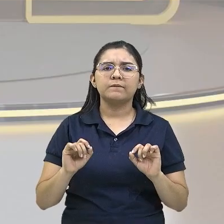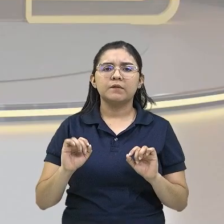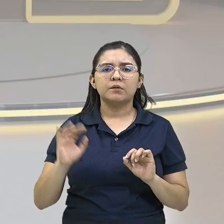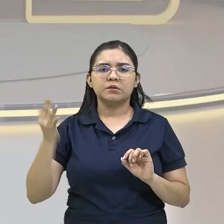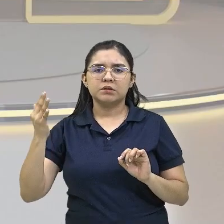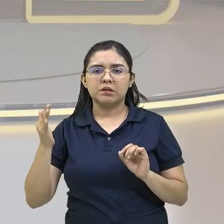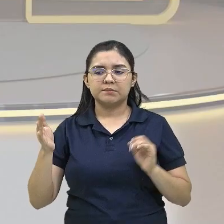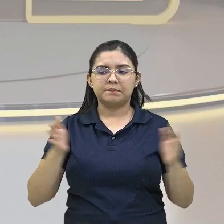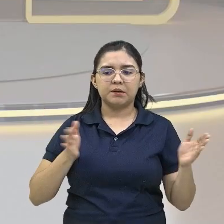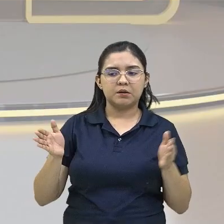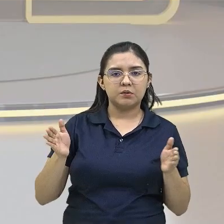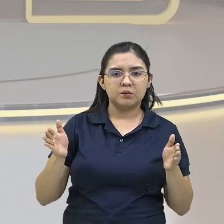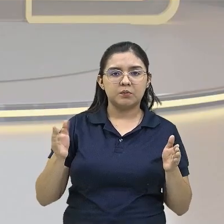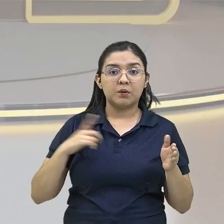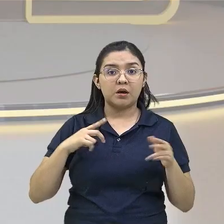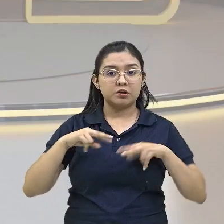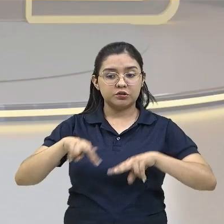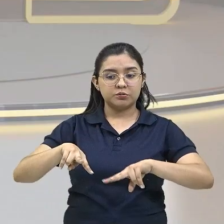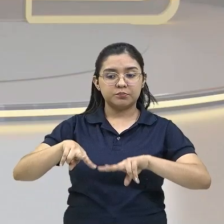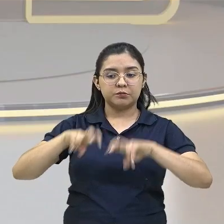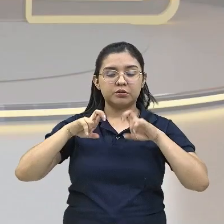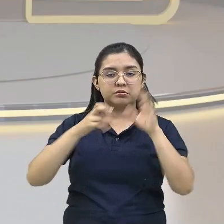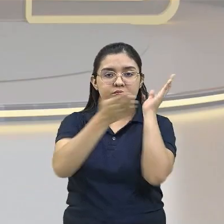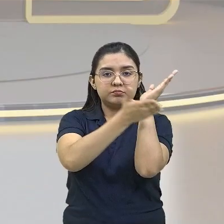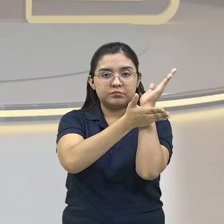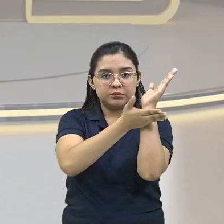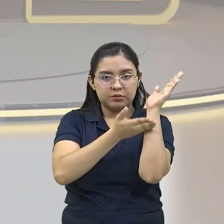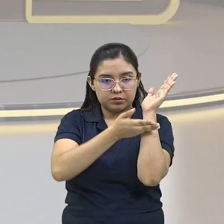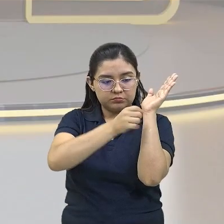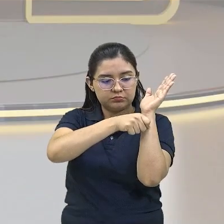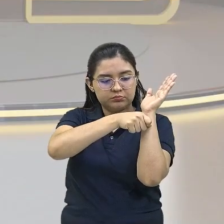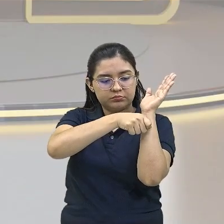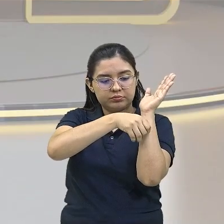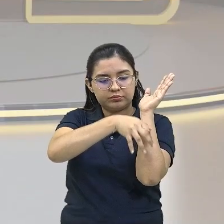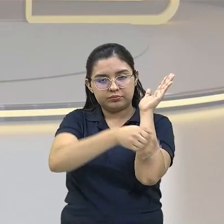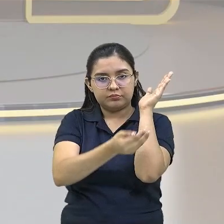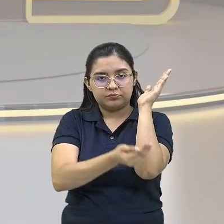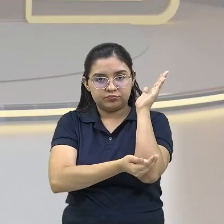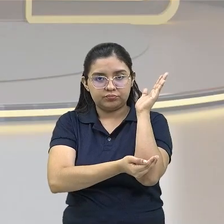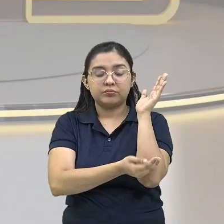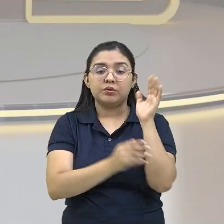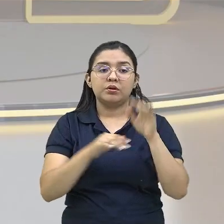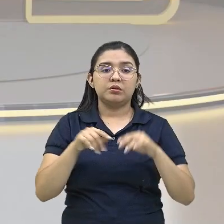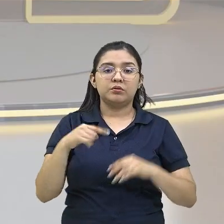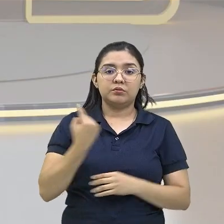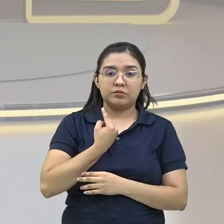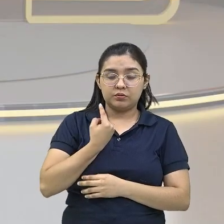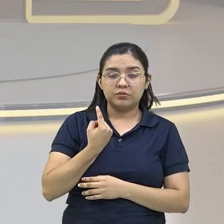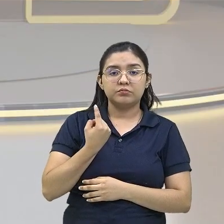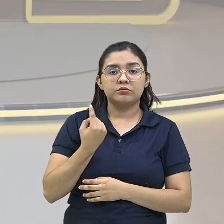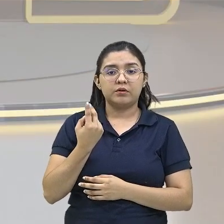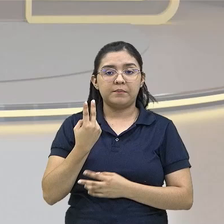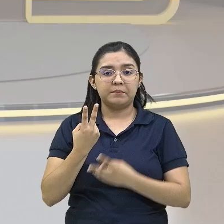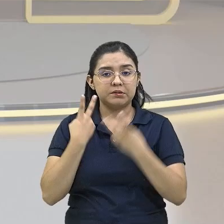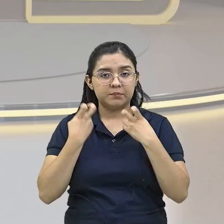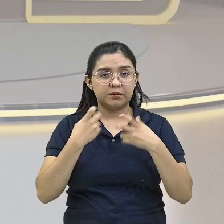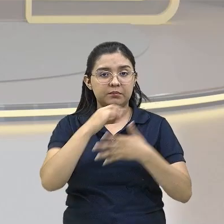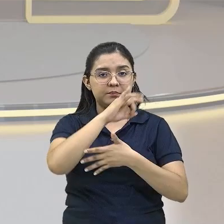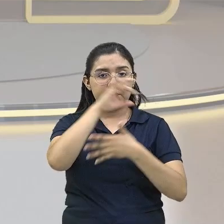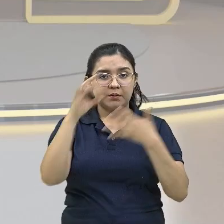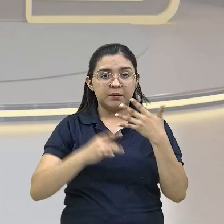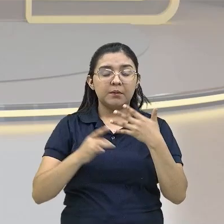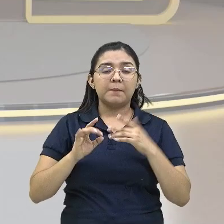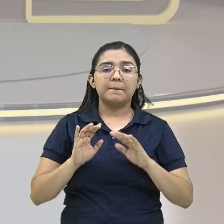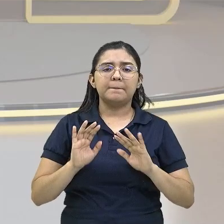nesse momento? A exploração do látex da seringueira, logicamente, como a gente está acompanhando os nossos pontos aqui. No